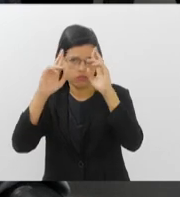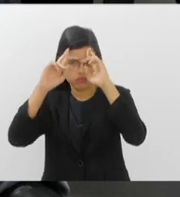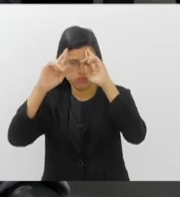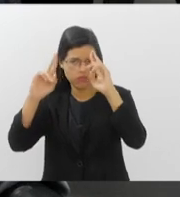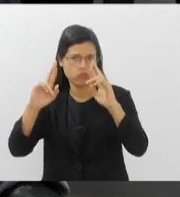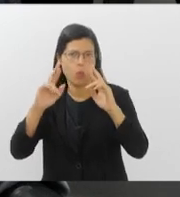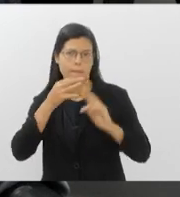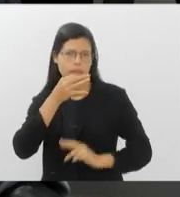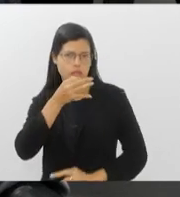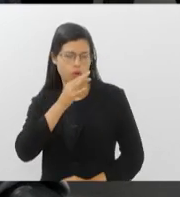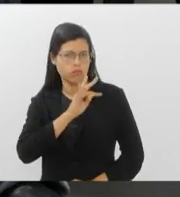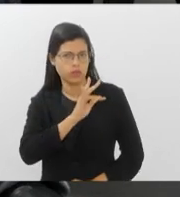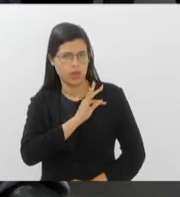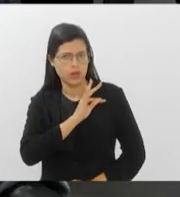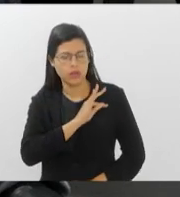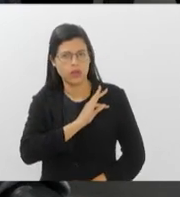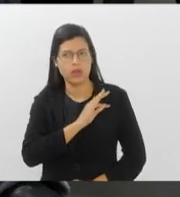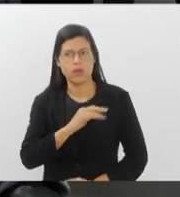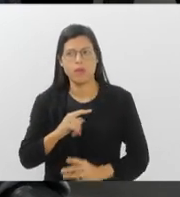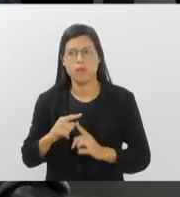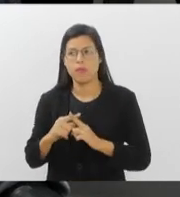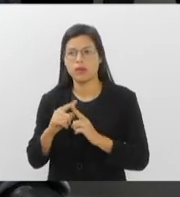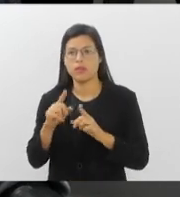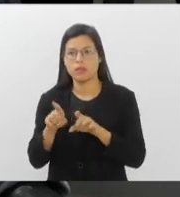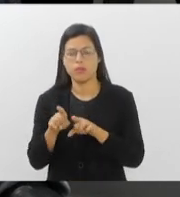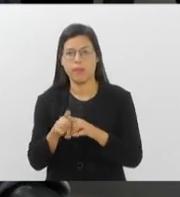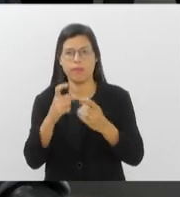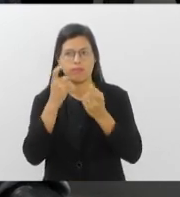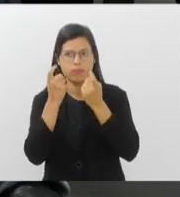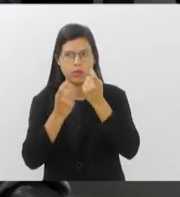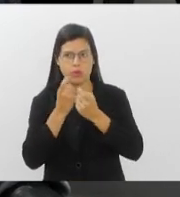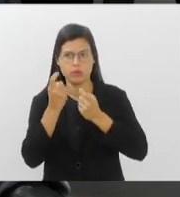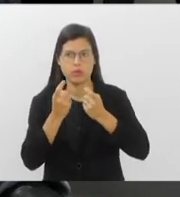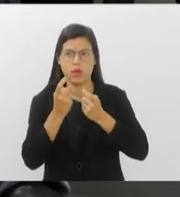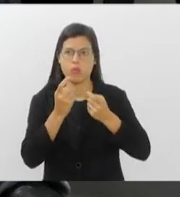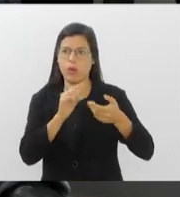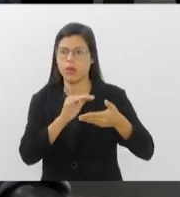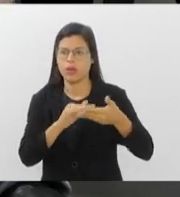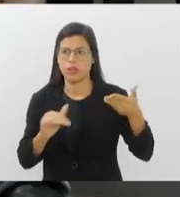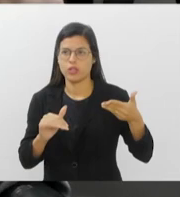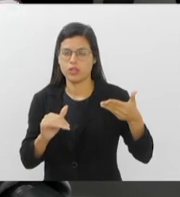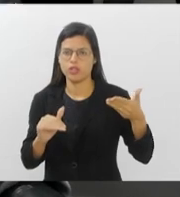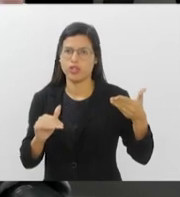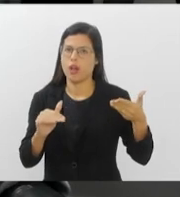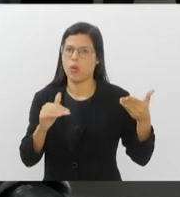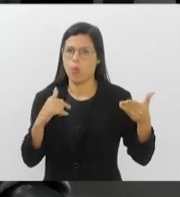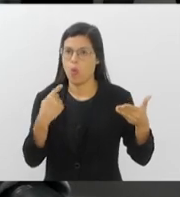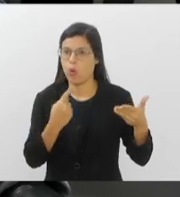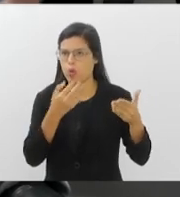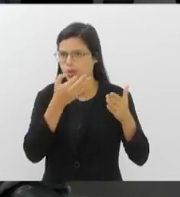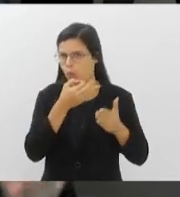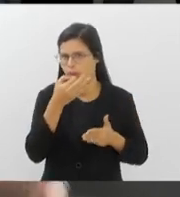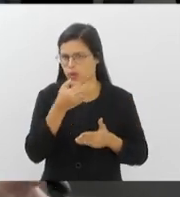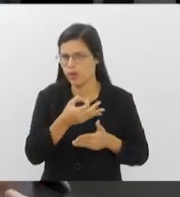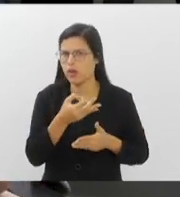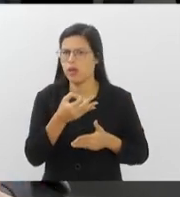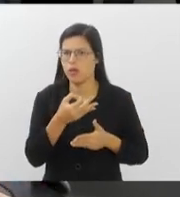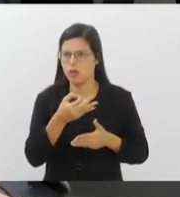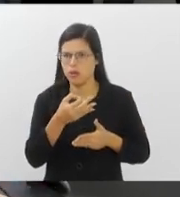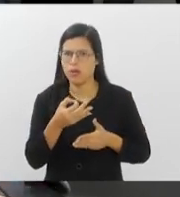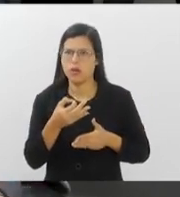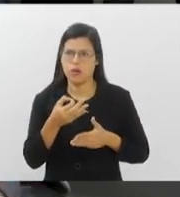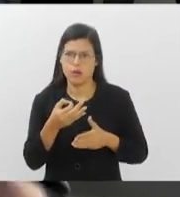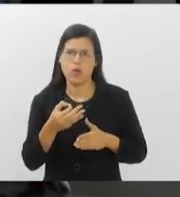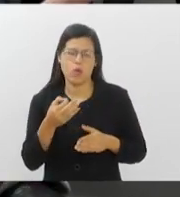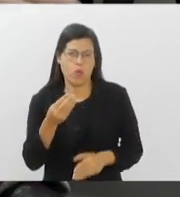só tenho a preocupação da gente também não se retirar uma prerrogativa que a gente tem. Obviamente, não pode ser absurdo, a gente tem que ter algum protocolo.